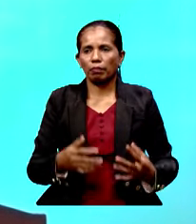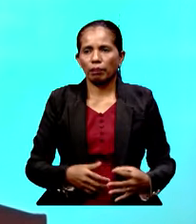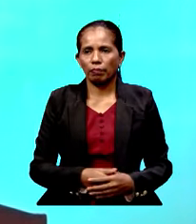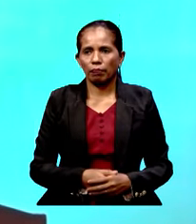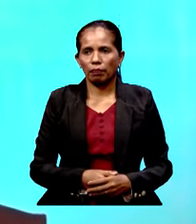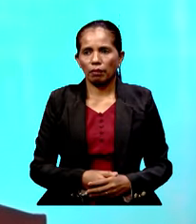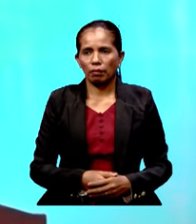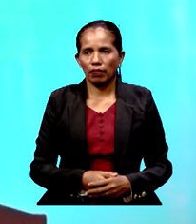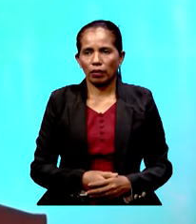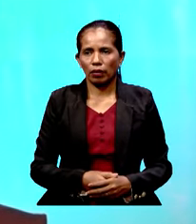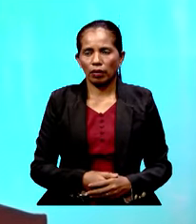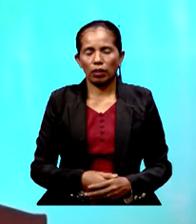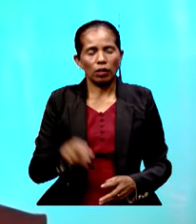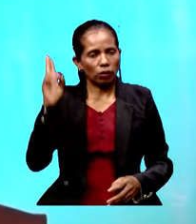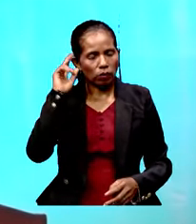Problema 20 mil dólares.